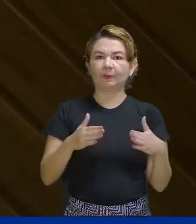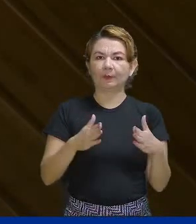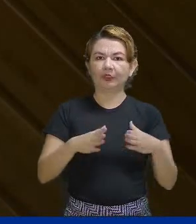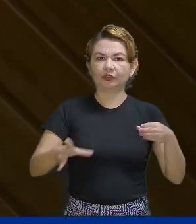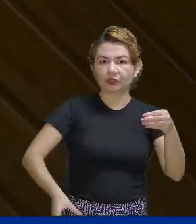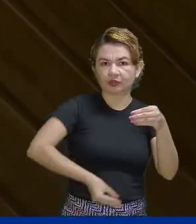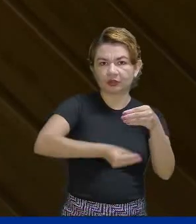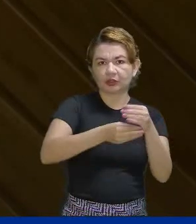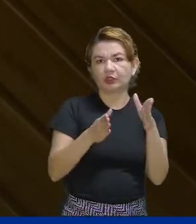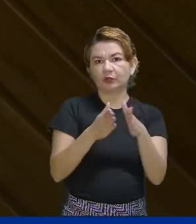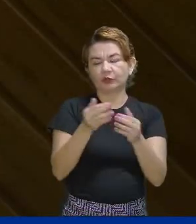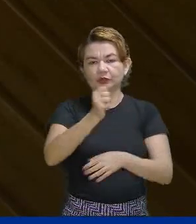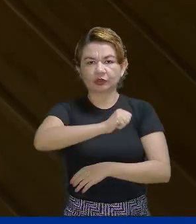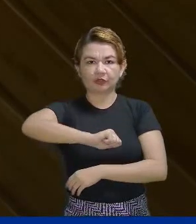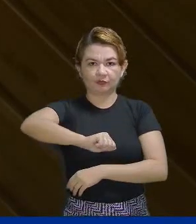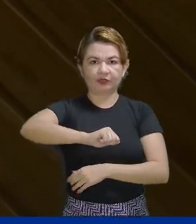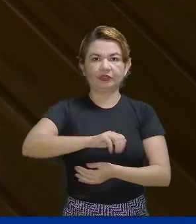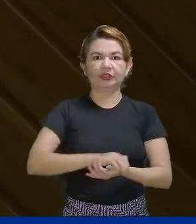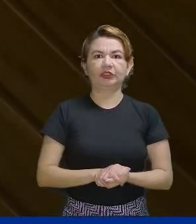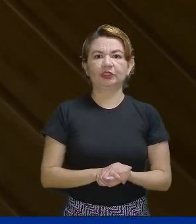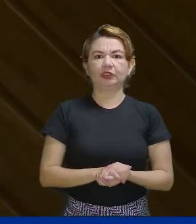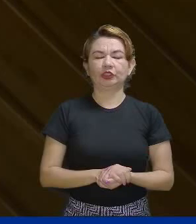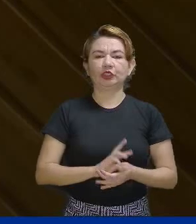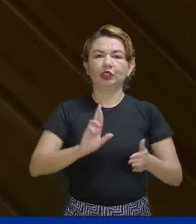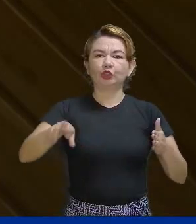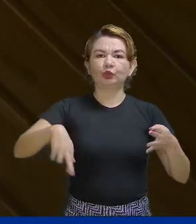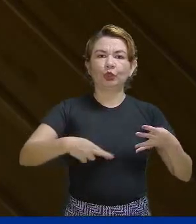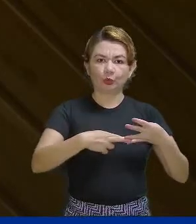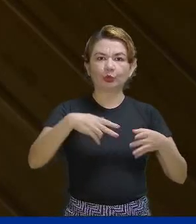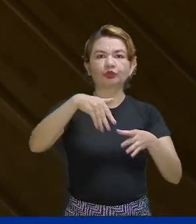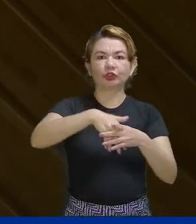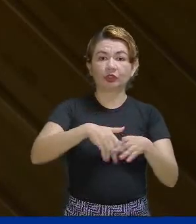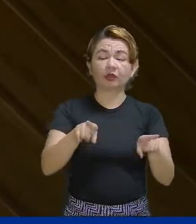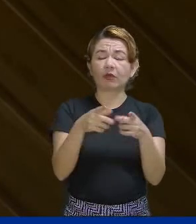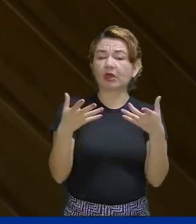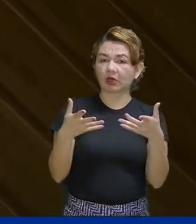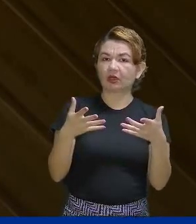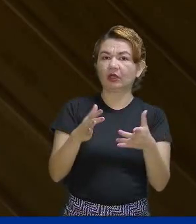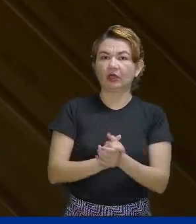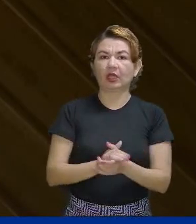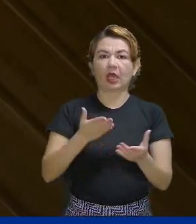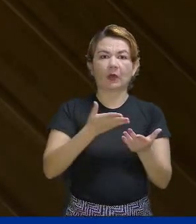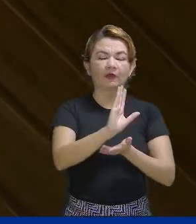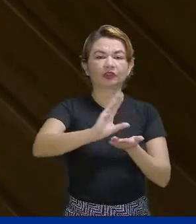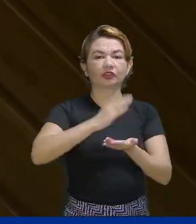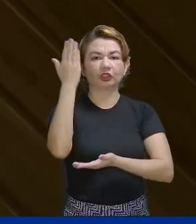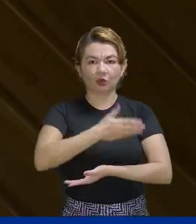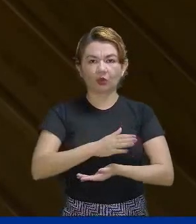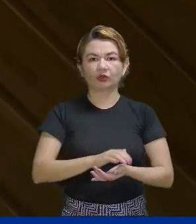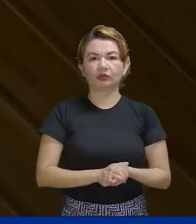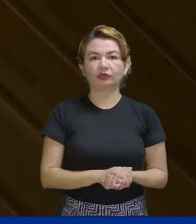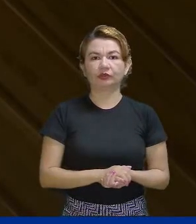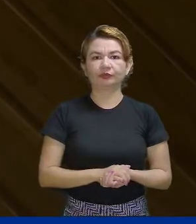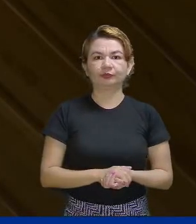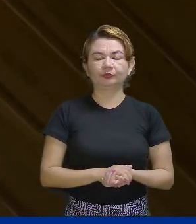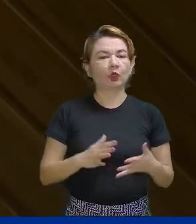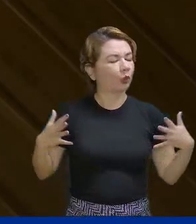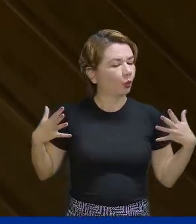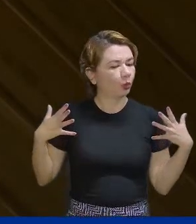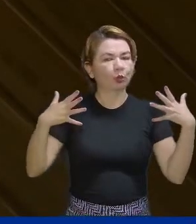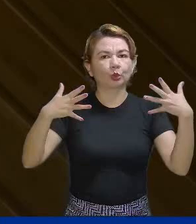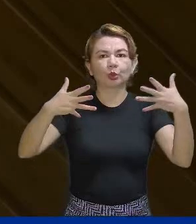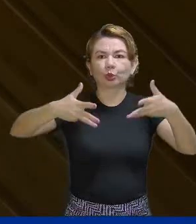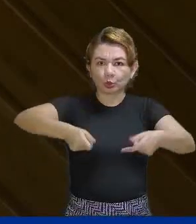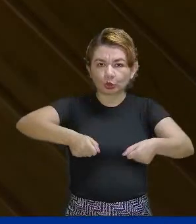os pedidos da defesa do recurso eleitoral e requer a aprovação das contas na sua